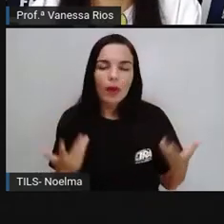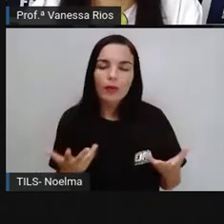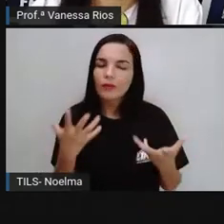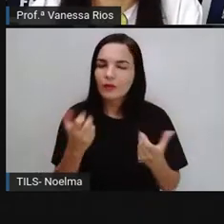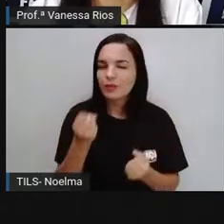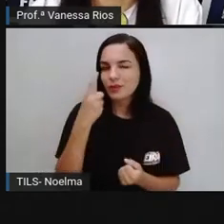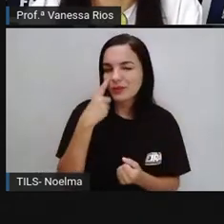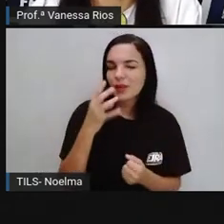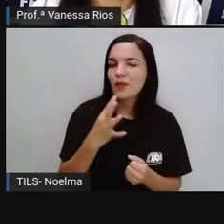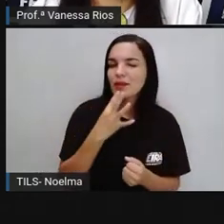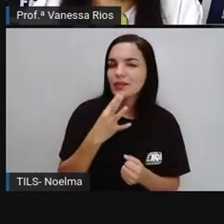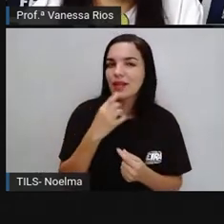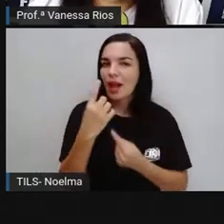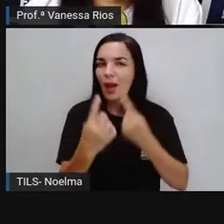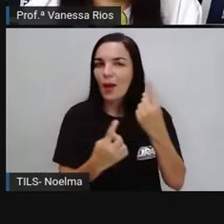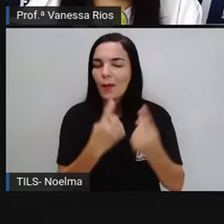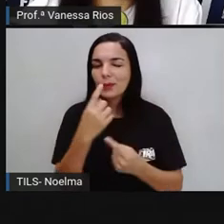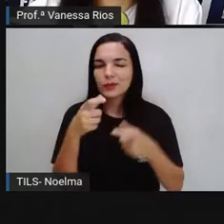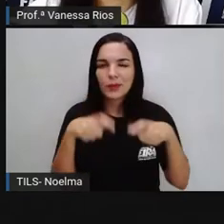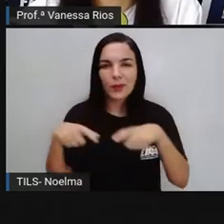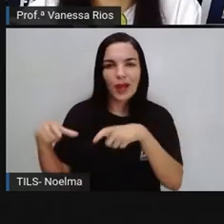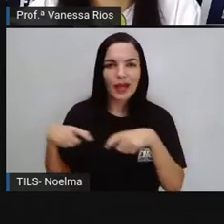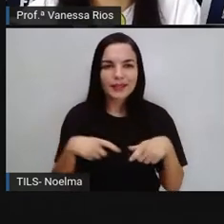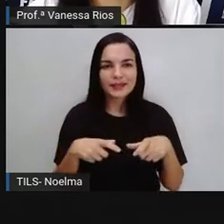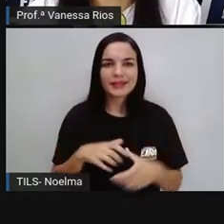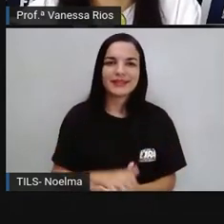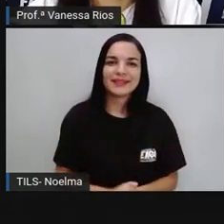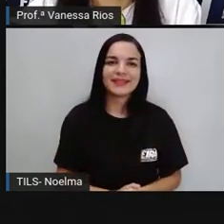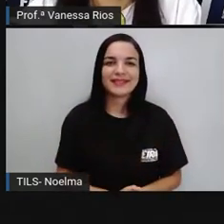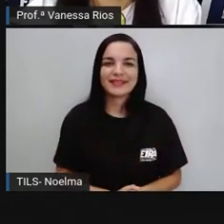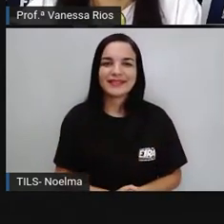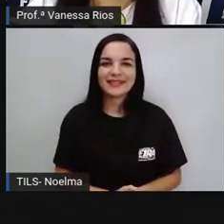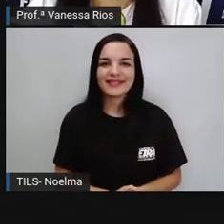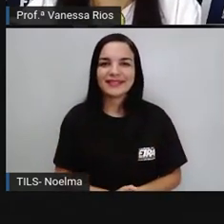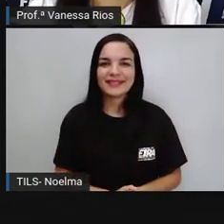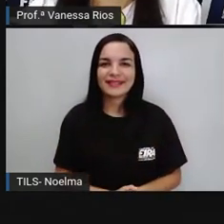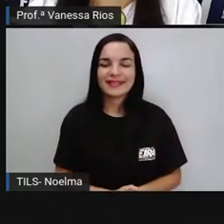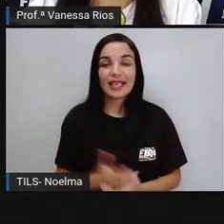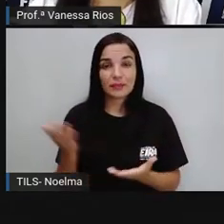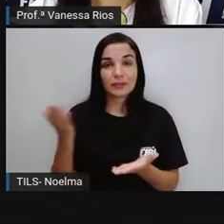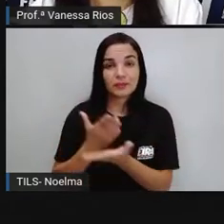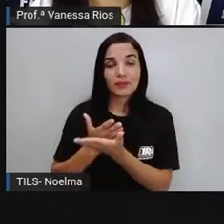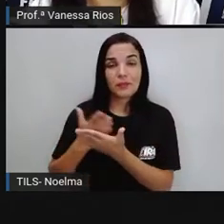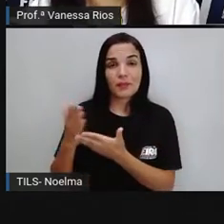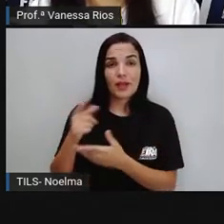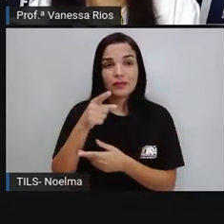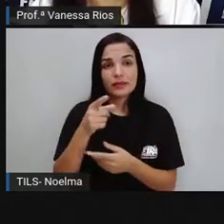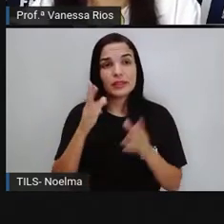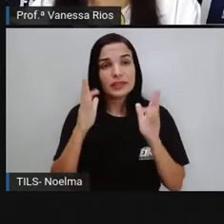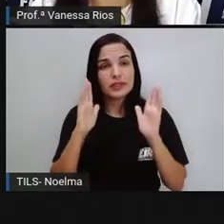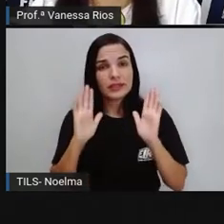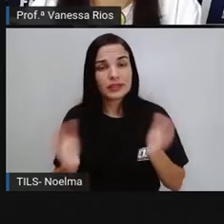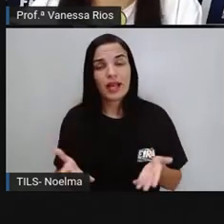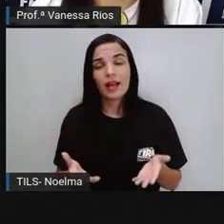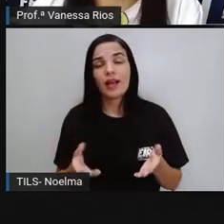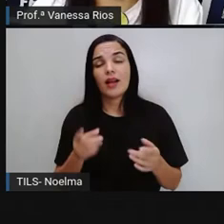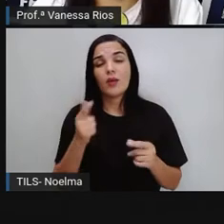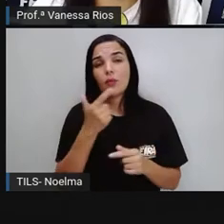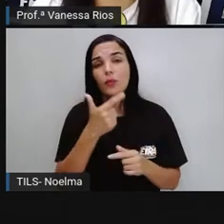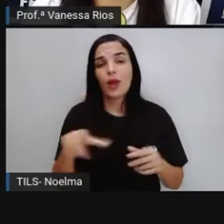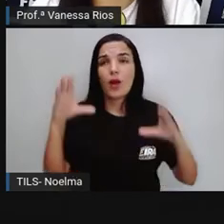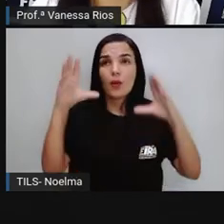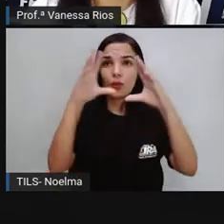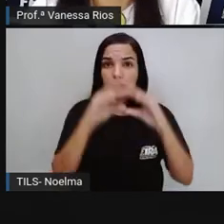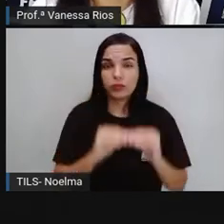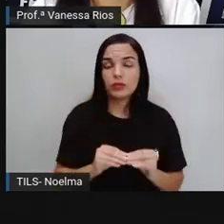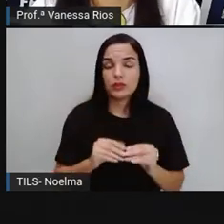Então vamos lá conhecer os nossos patrimônios. Para iniciar, para trazer justamente a revisão,